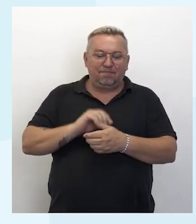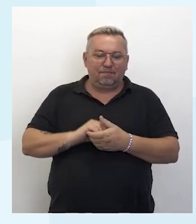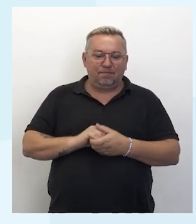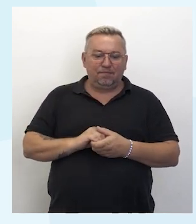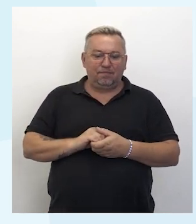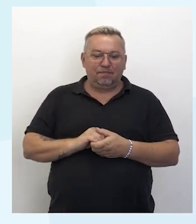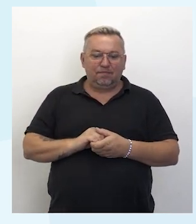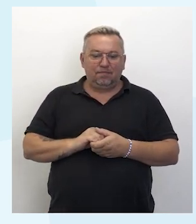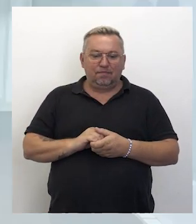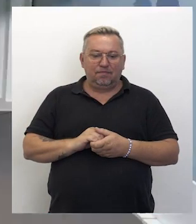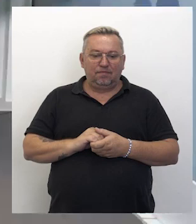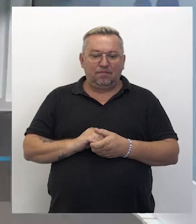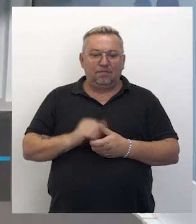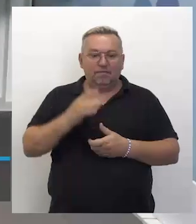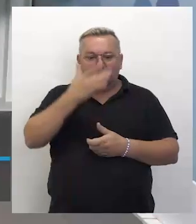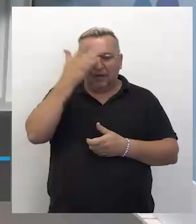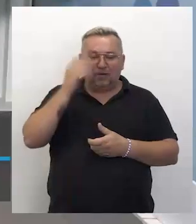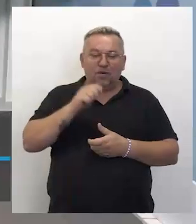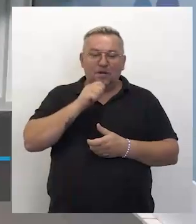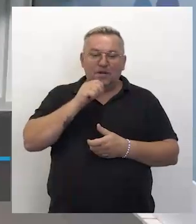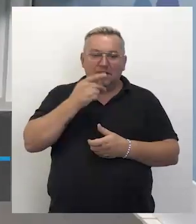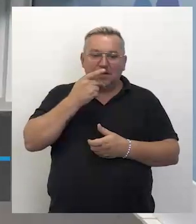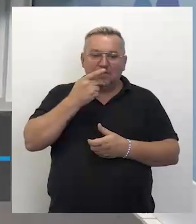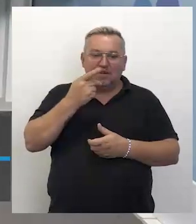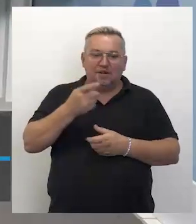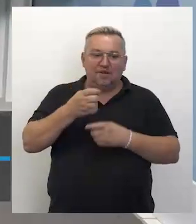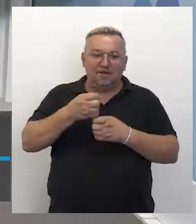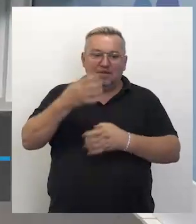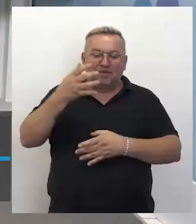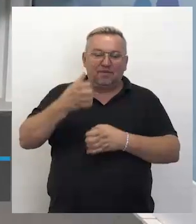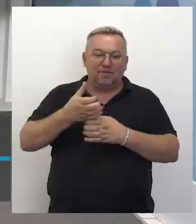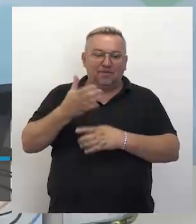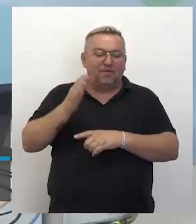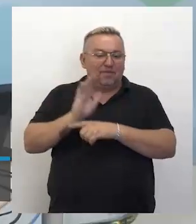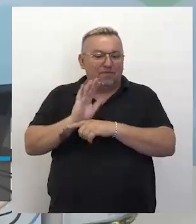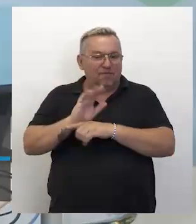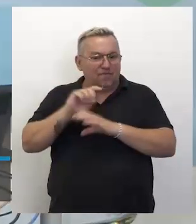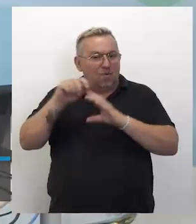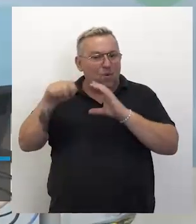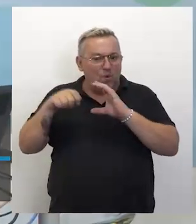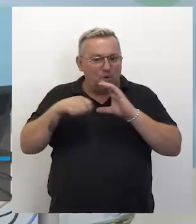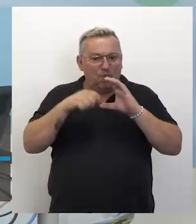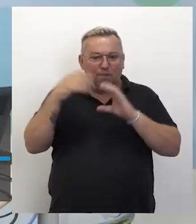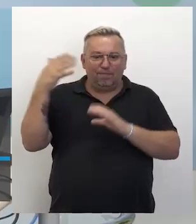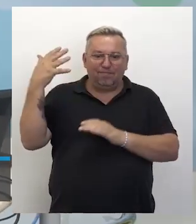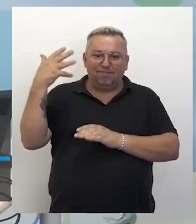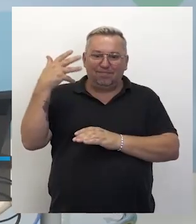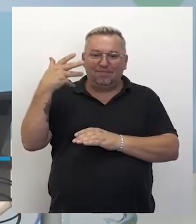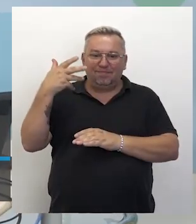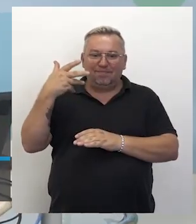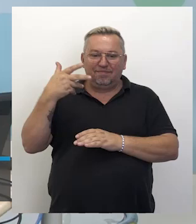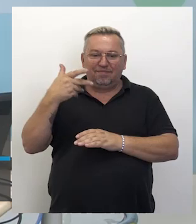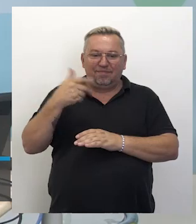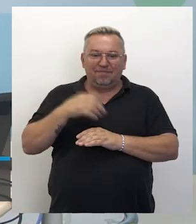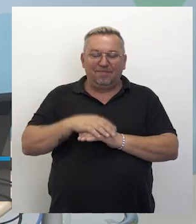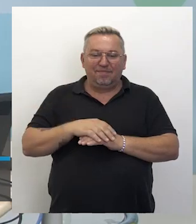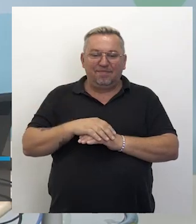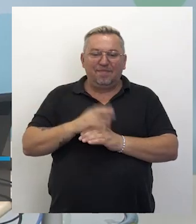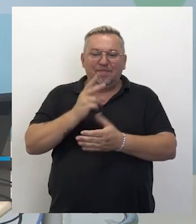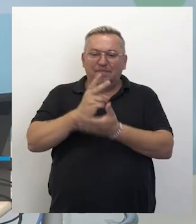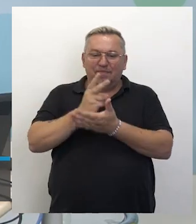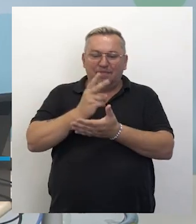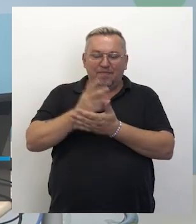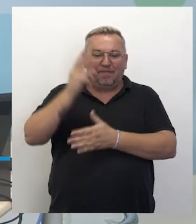pensar o pessoal aqui. fala. Olha, o pessoal ainda está comentando aqui no chat sobre o vídeo que acabou de passar. Sim, é muito bonito. Né? Manter as Emocionante.